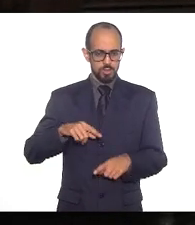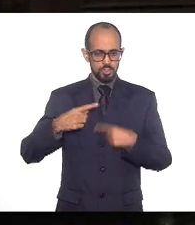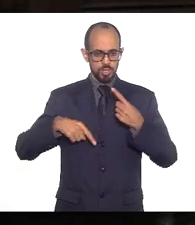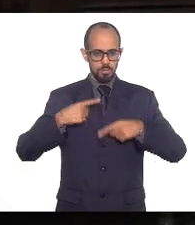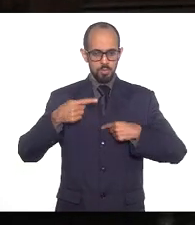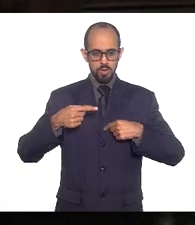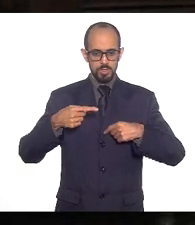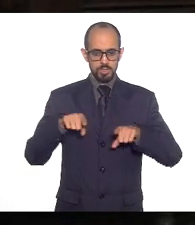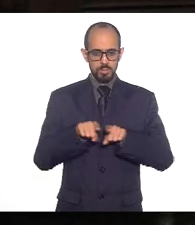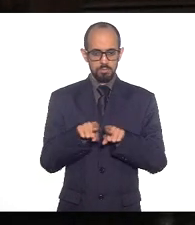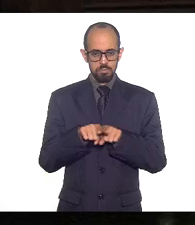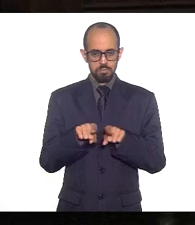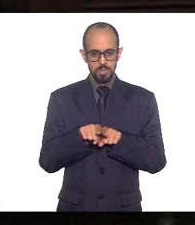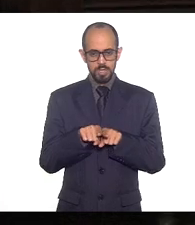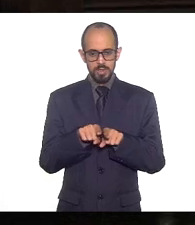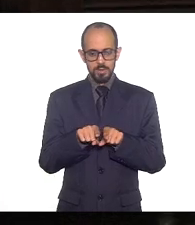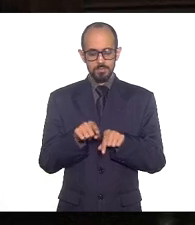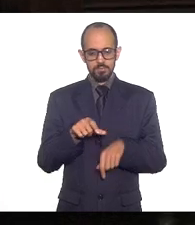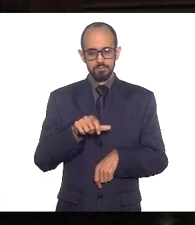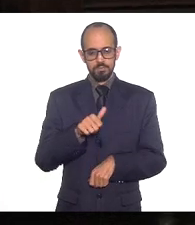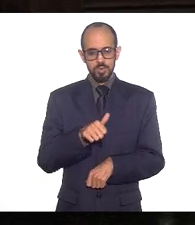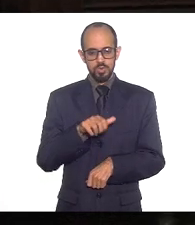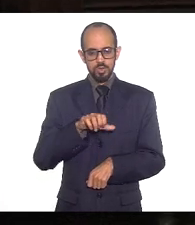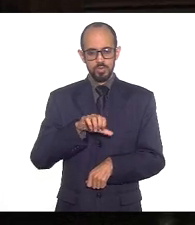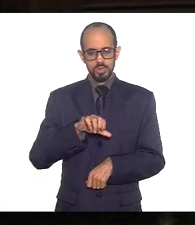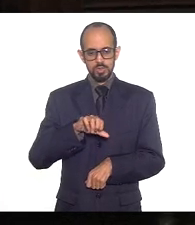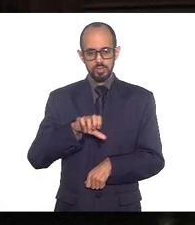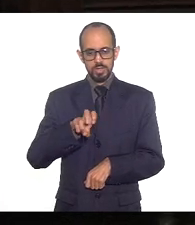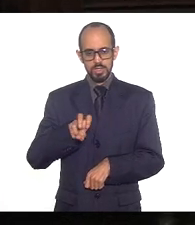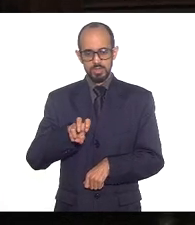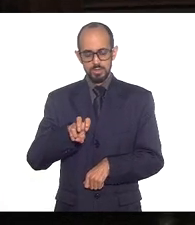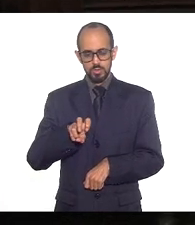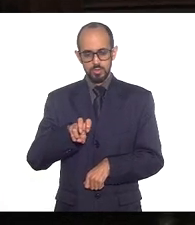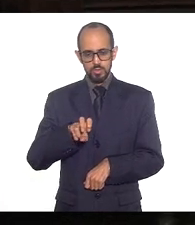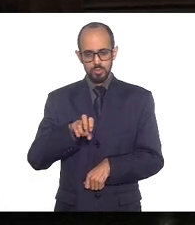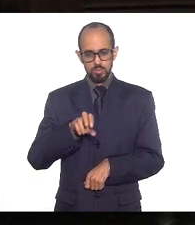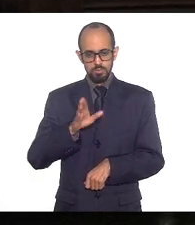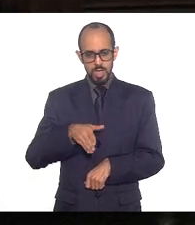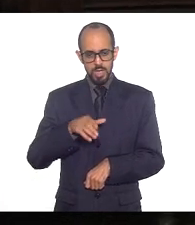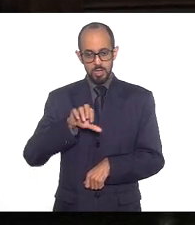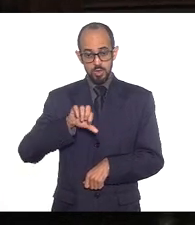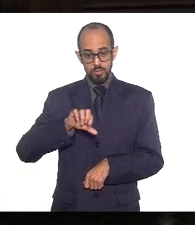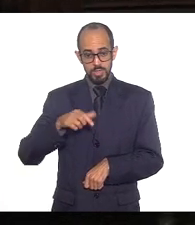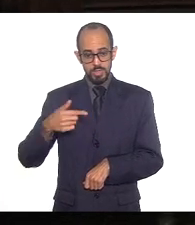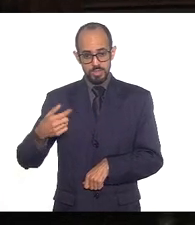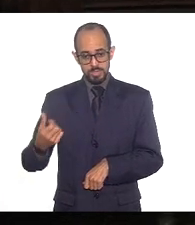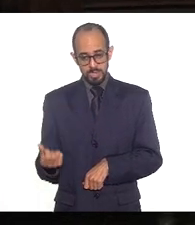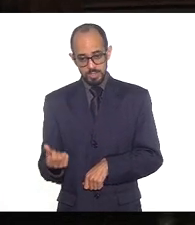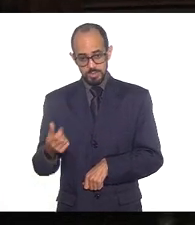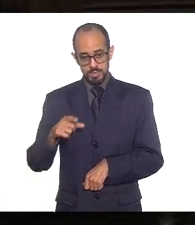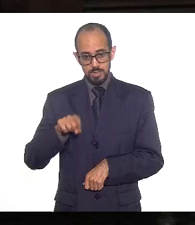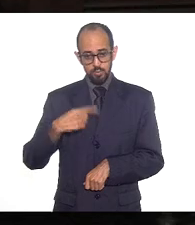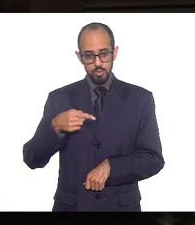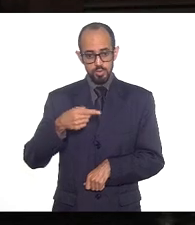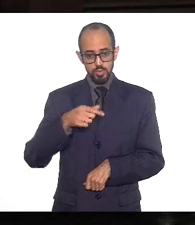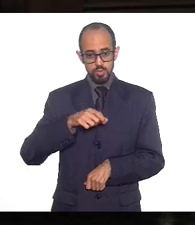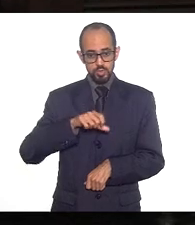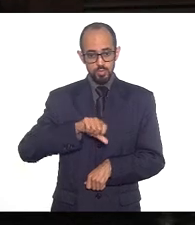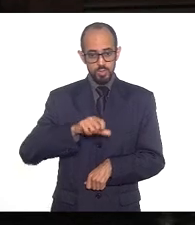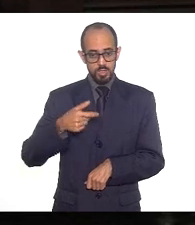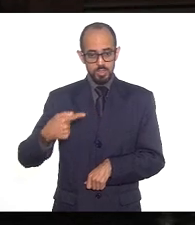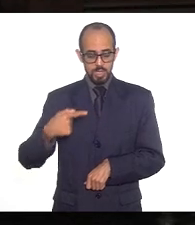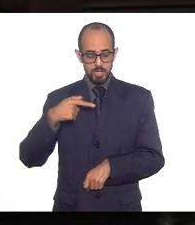seguida em 95 96 e 97 novamente